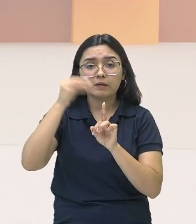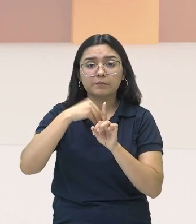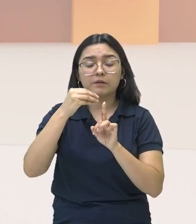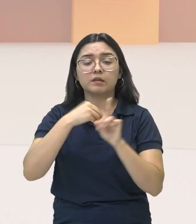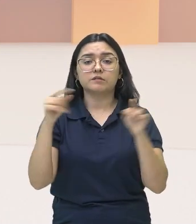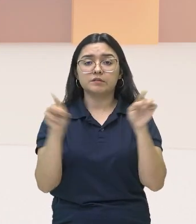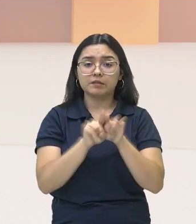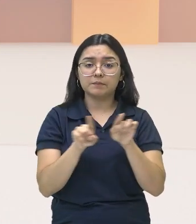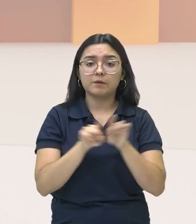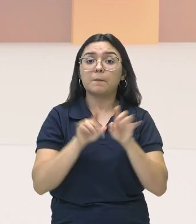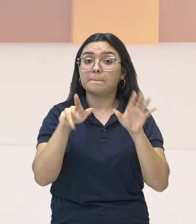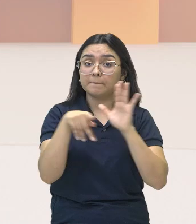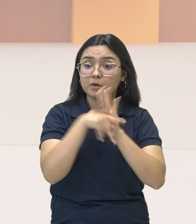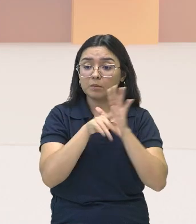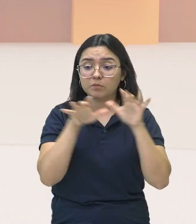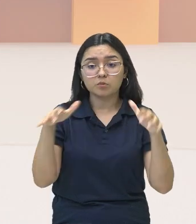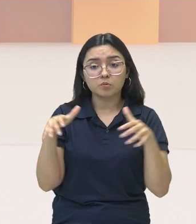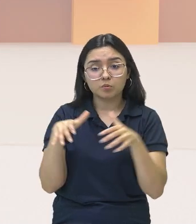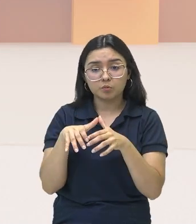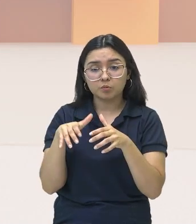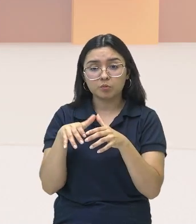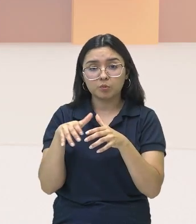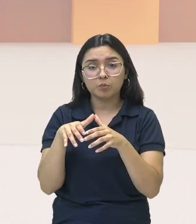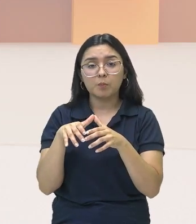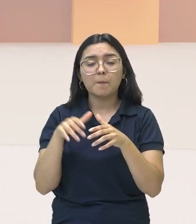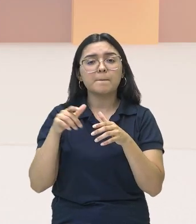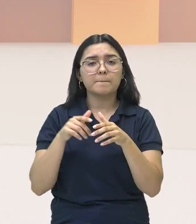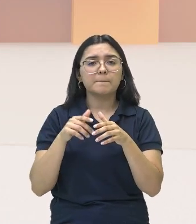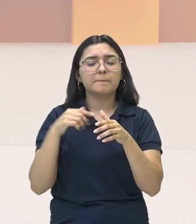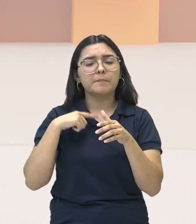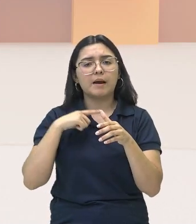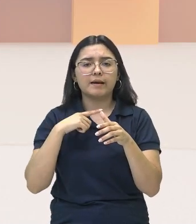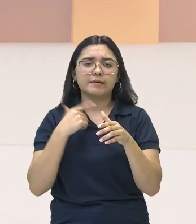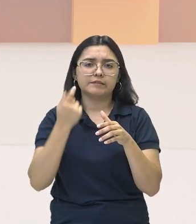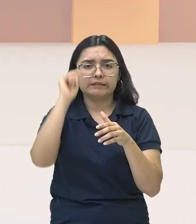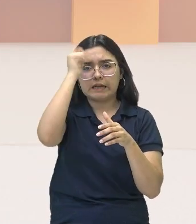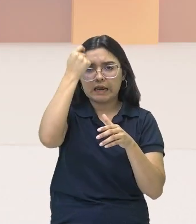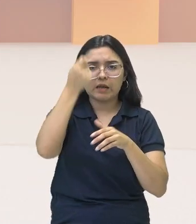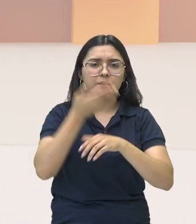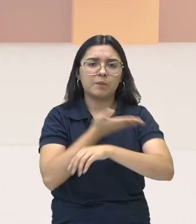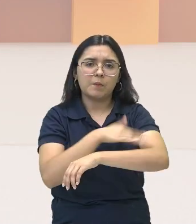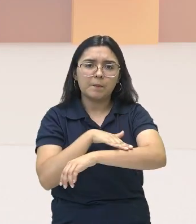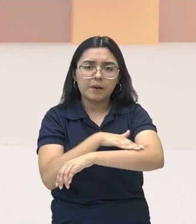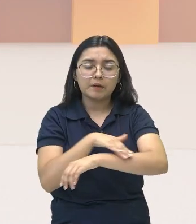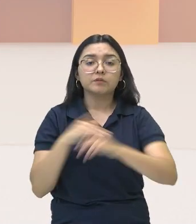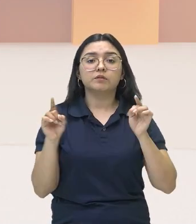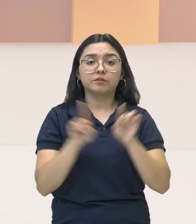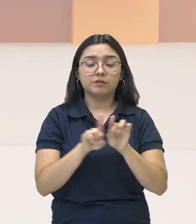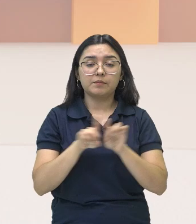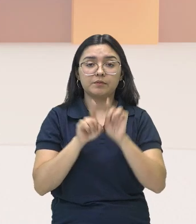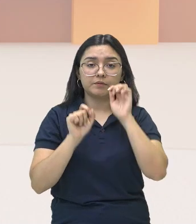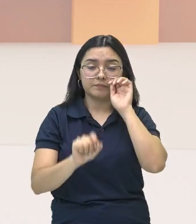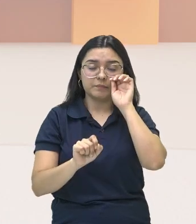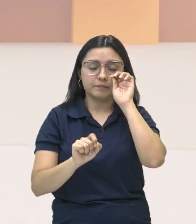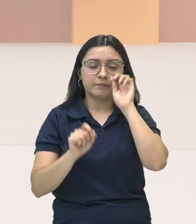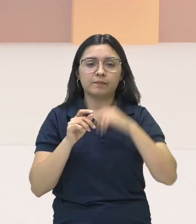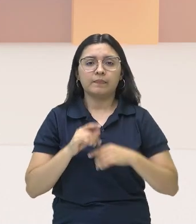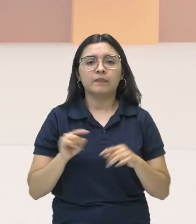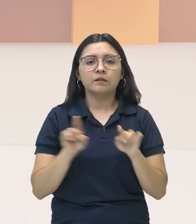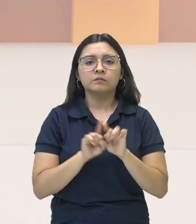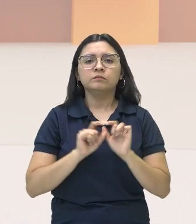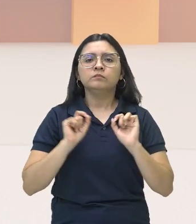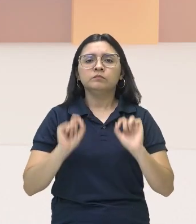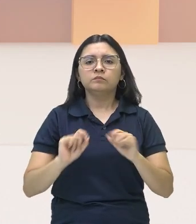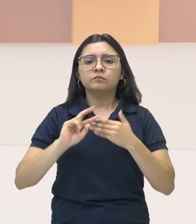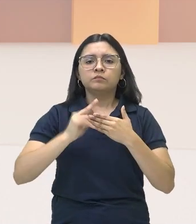vulnerabilidade dos grupos, minorias, né? Dos grupos que são minorias. E isso daí também gera o